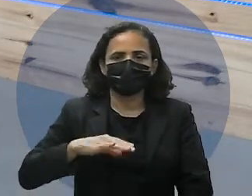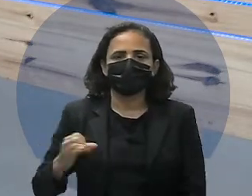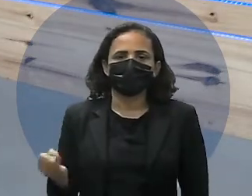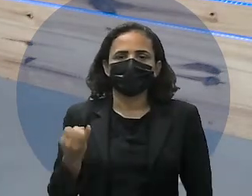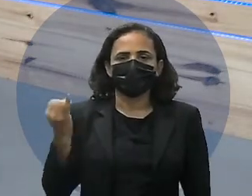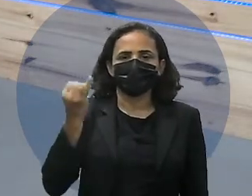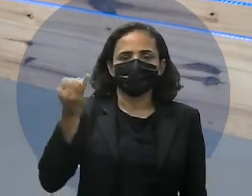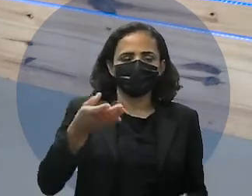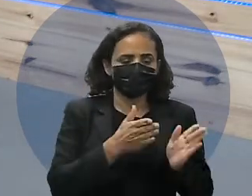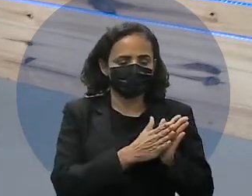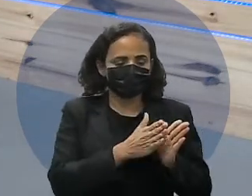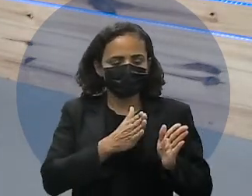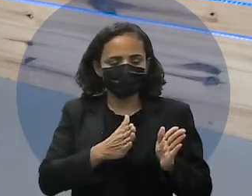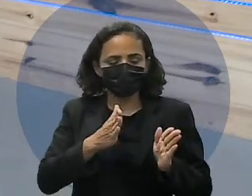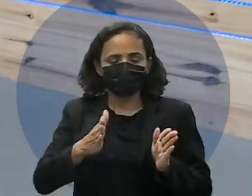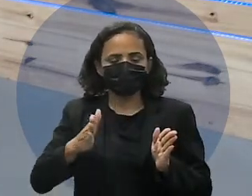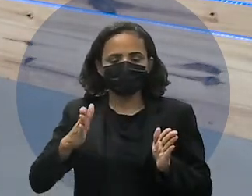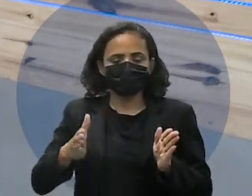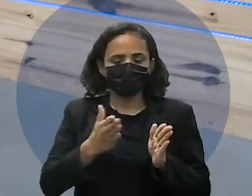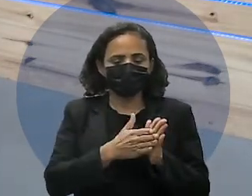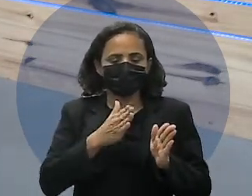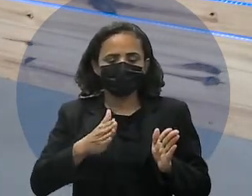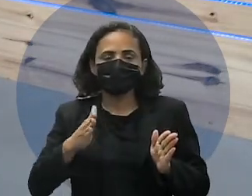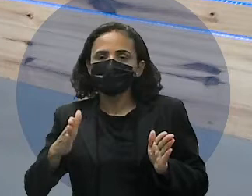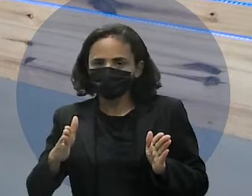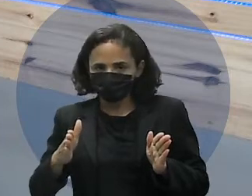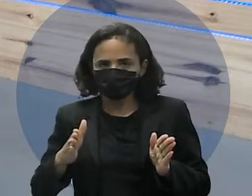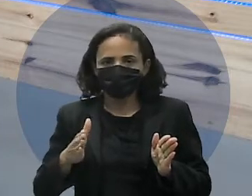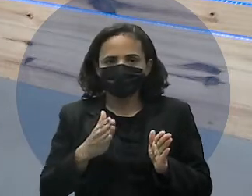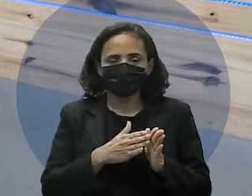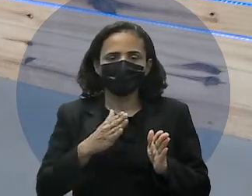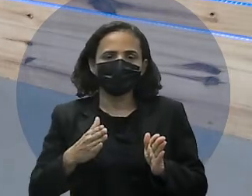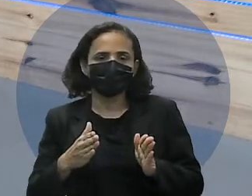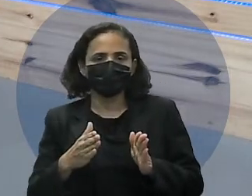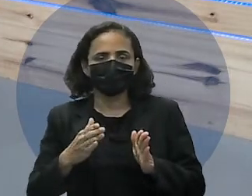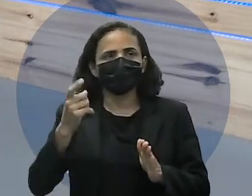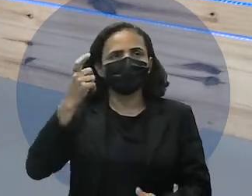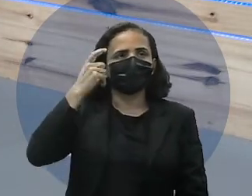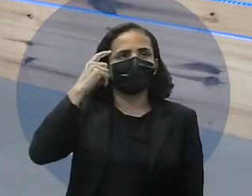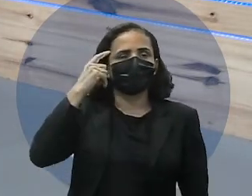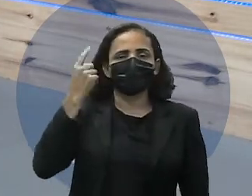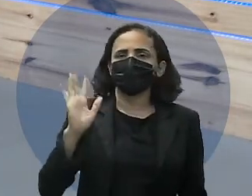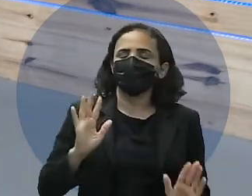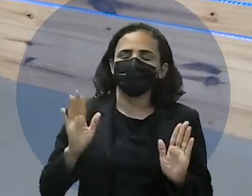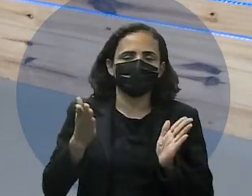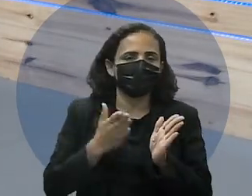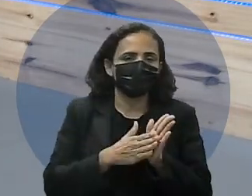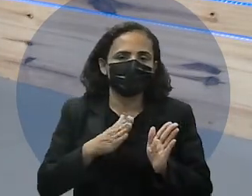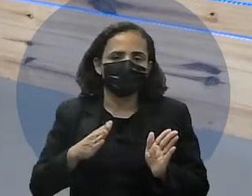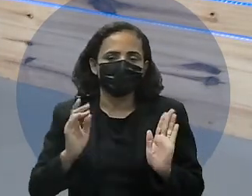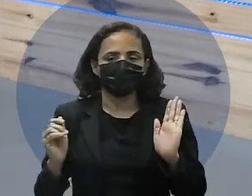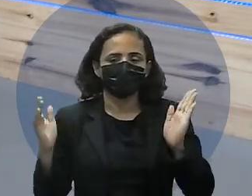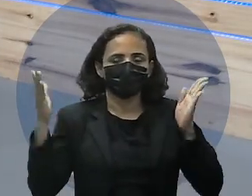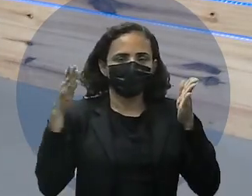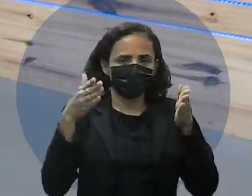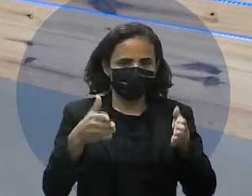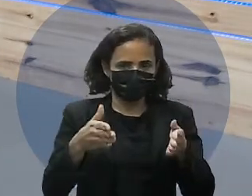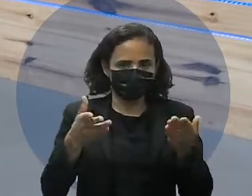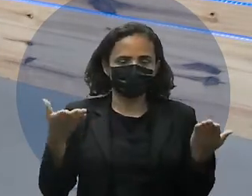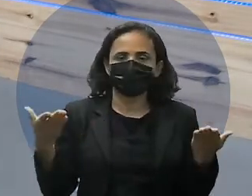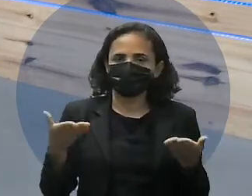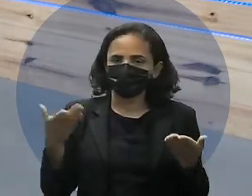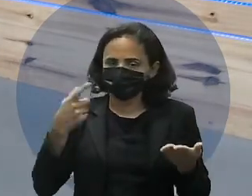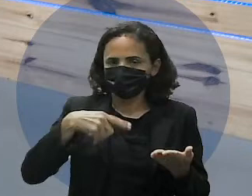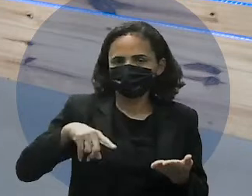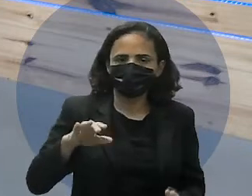fazer projeção da questão para frente do que pensar no que ela já foi em anos anteriores.